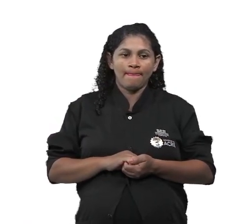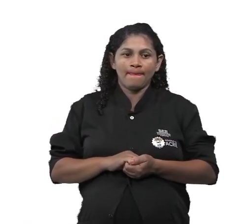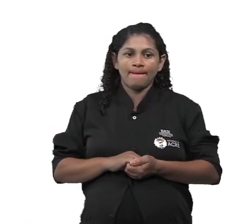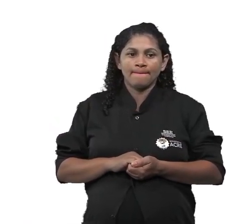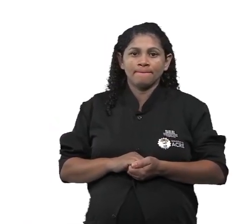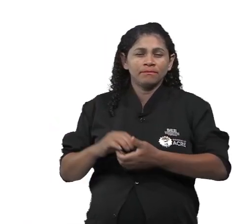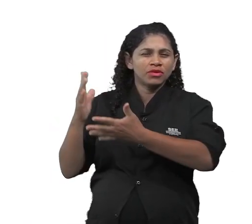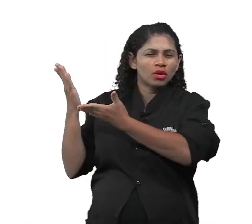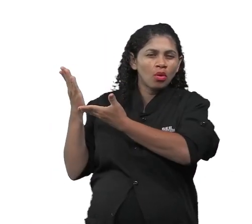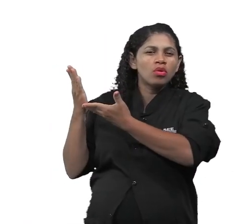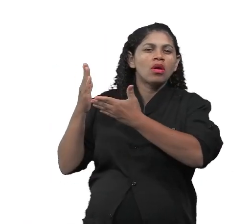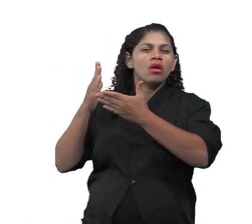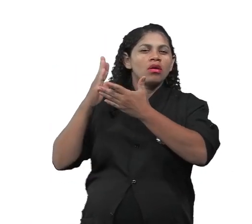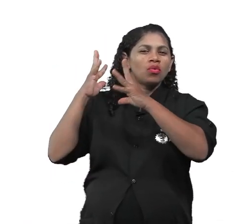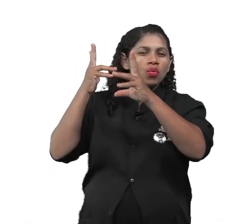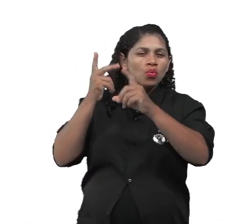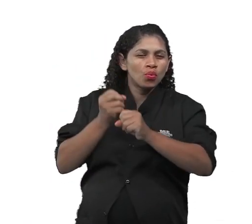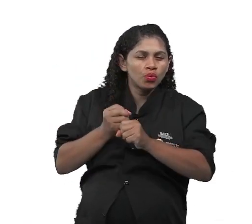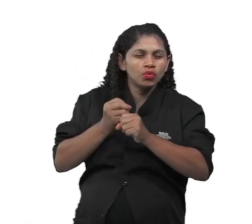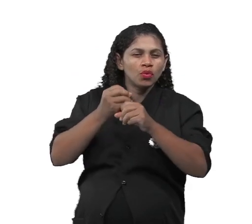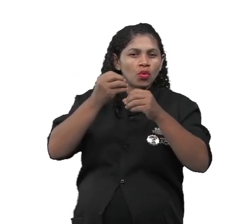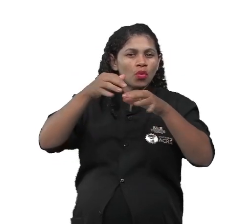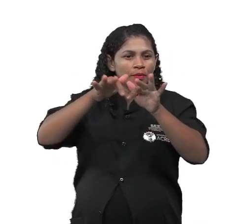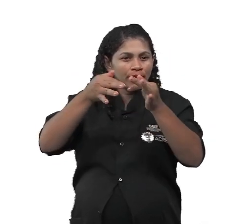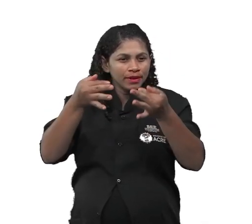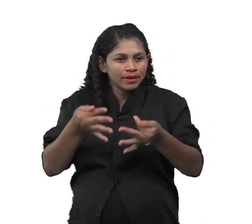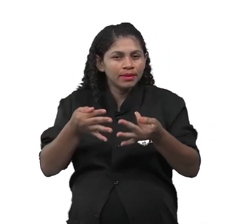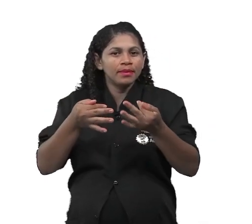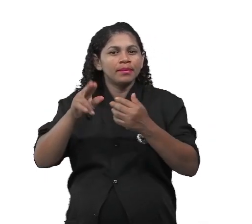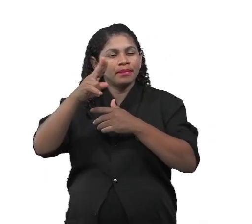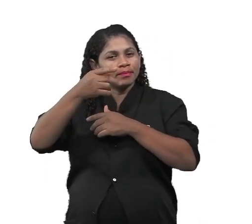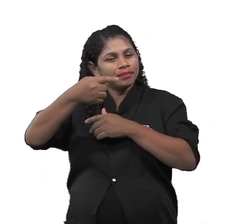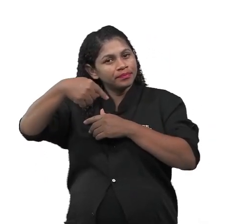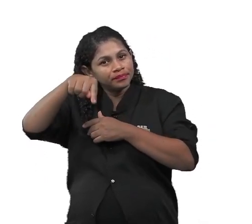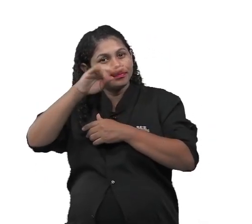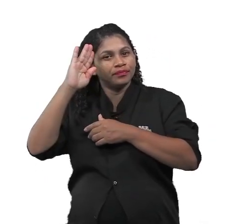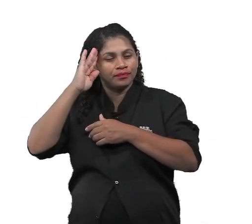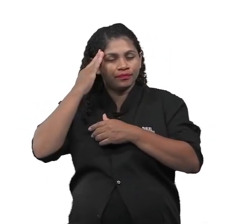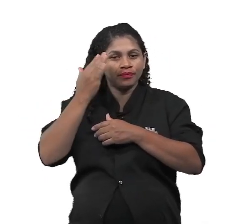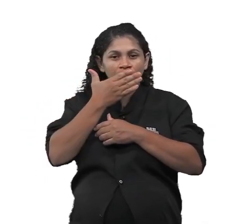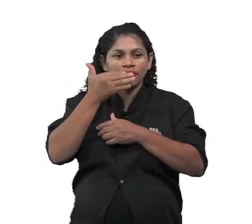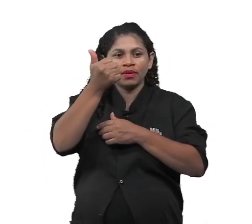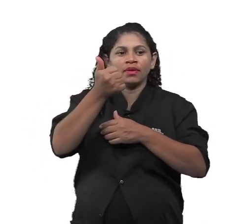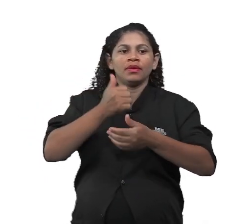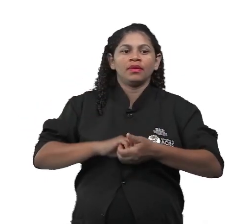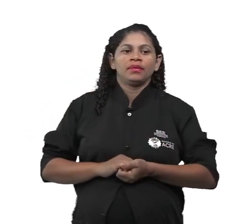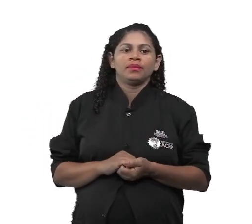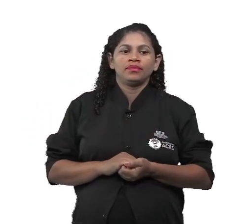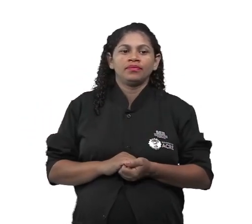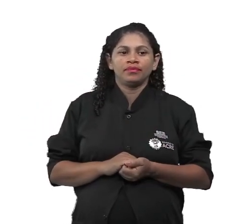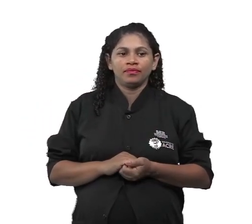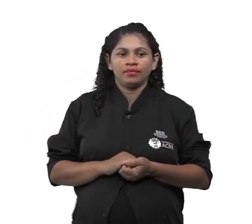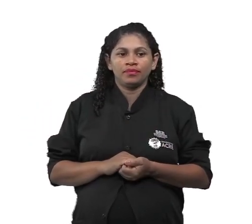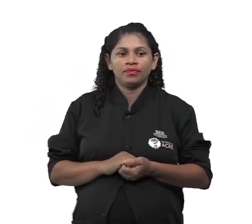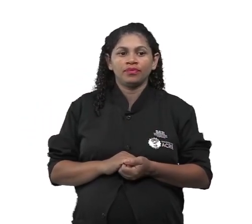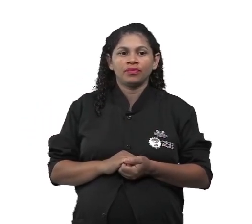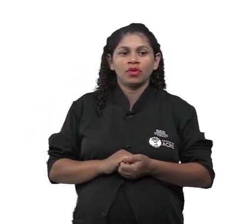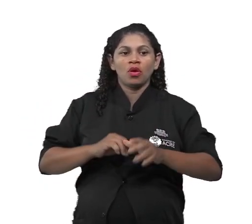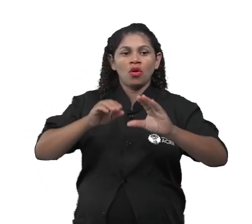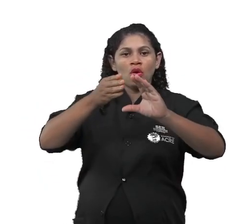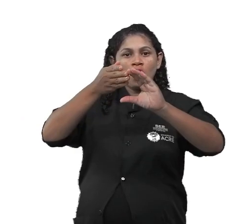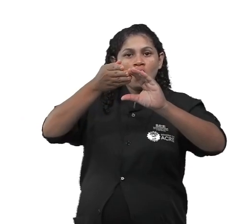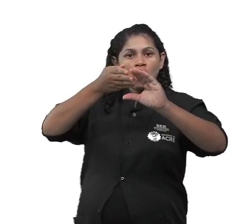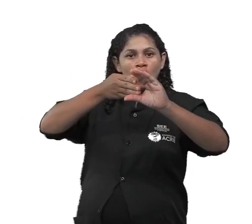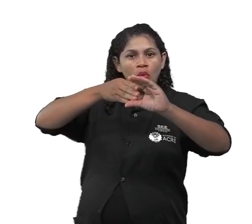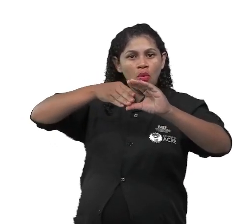Então, o princípio de Cavalieri nos garante determinar alguns volumes. O volume do paralelepípedo,